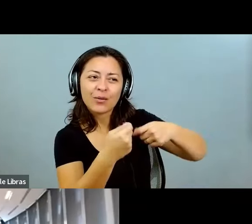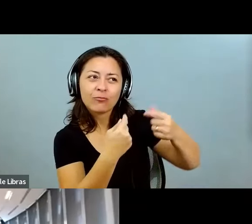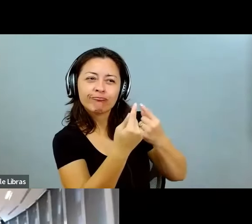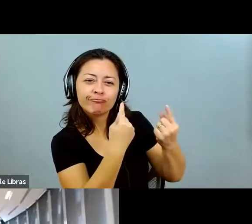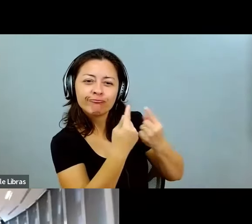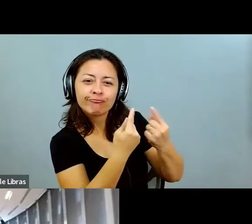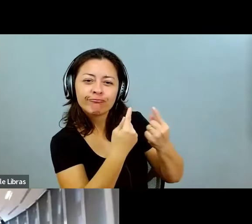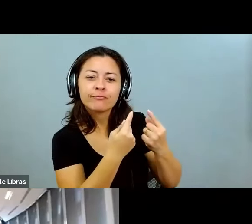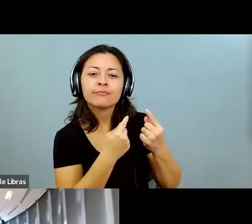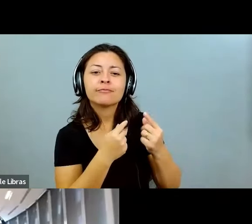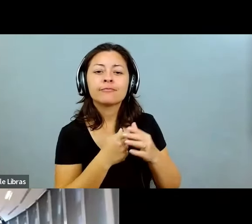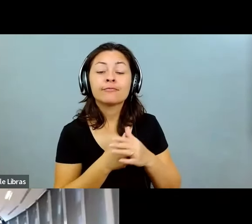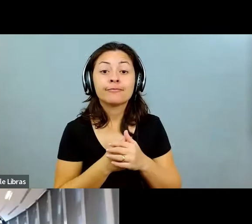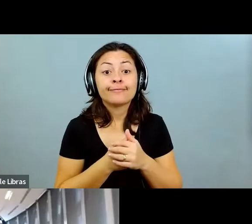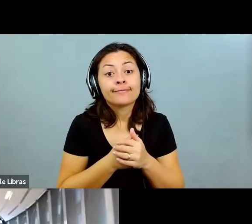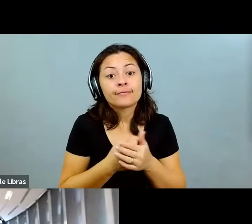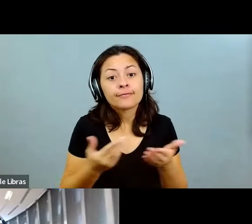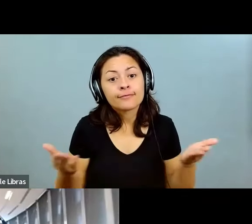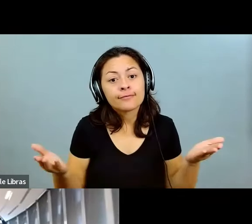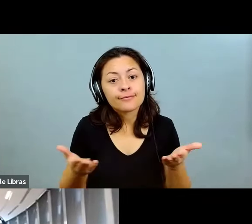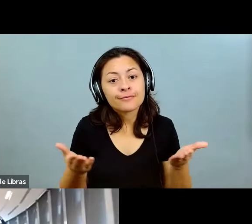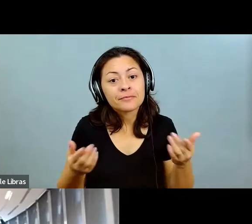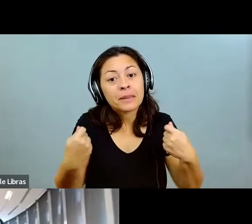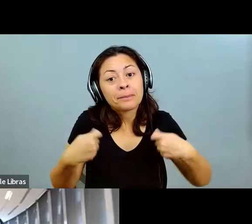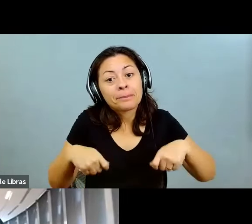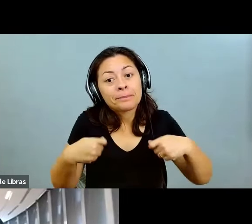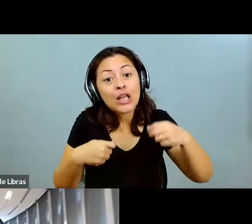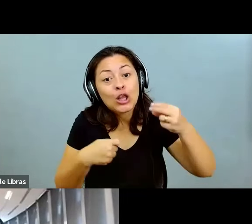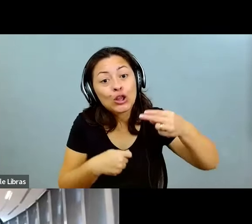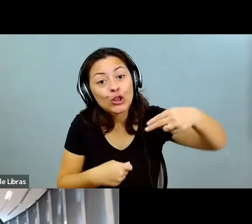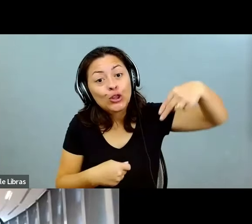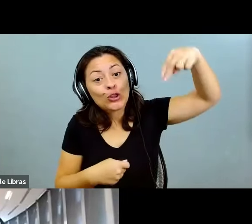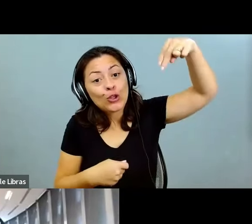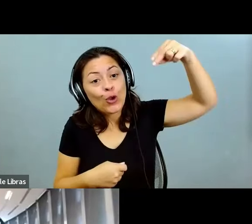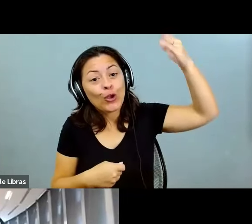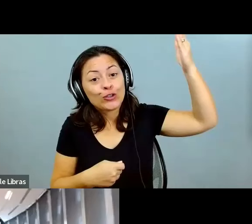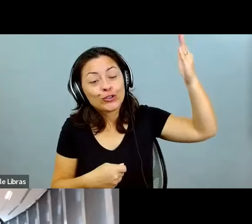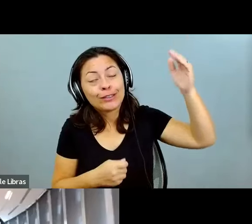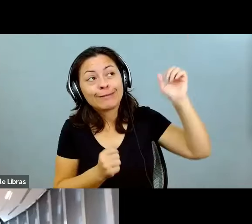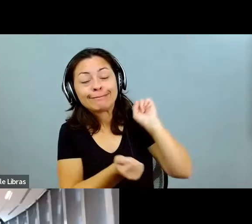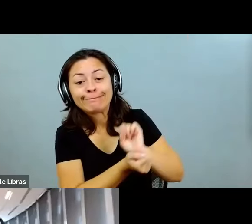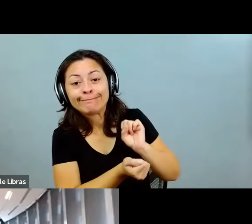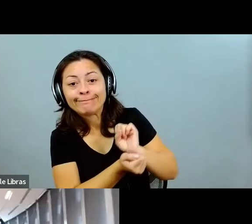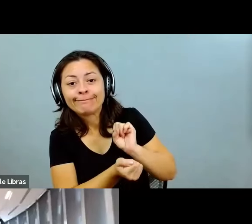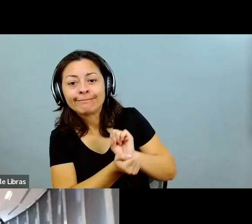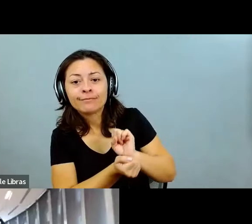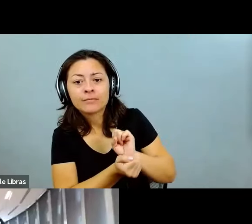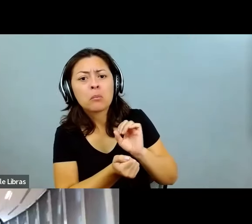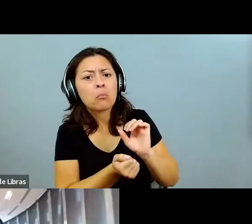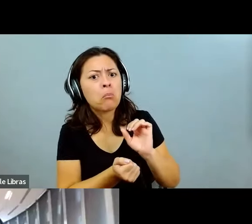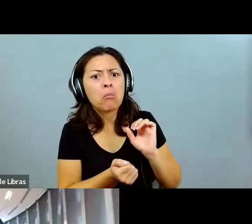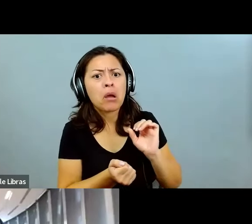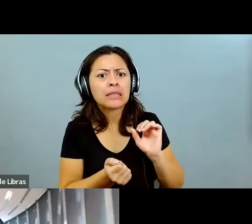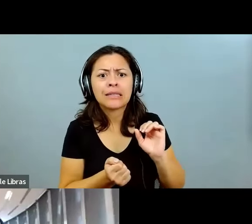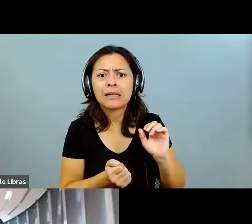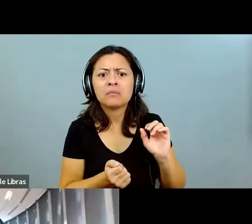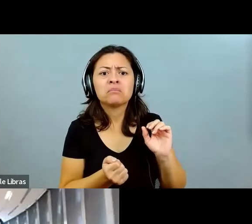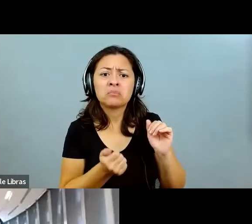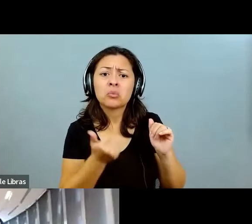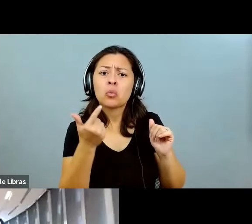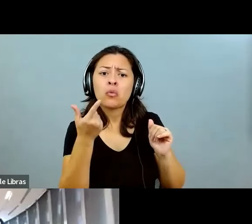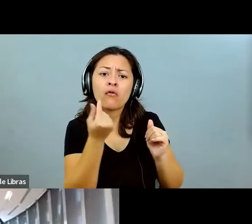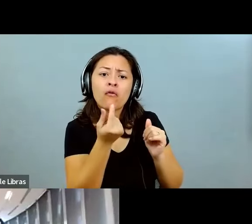agora depende aí da demanda domicílio norte né mas eles estão aí nesse patamar histórico os os fertilizantes né E aí você